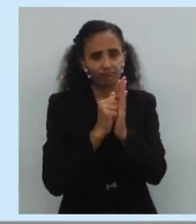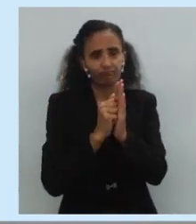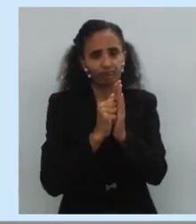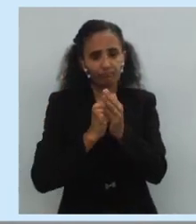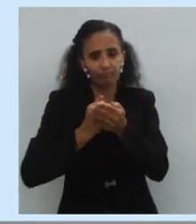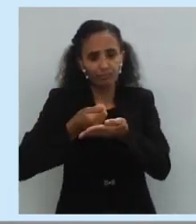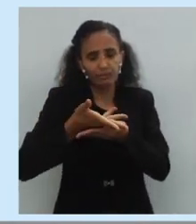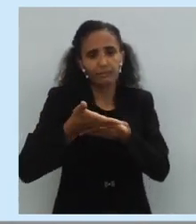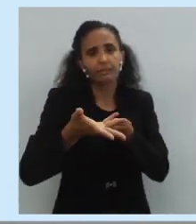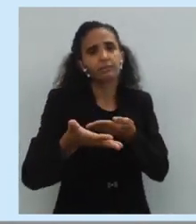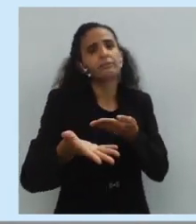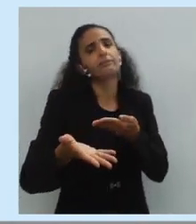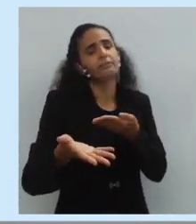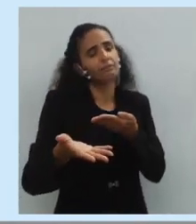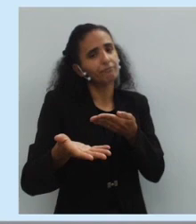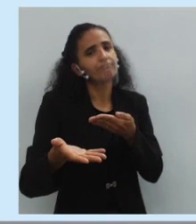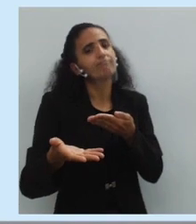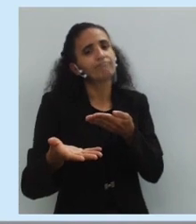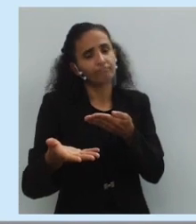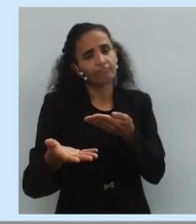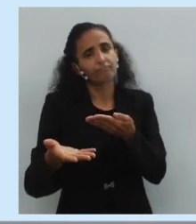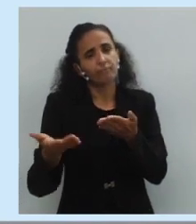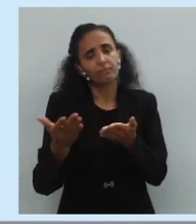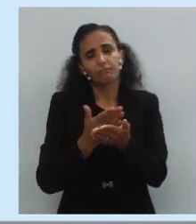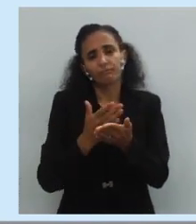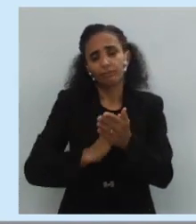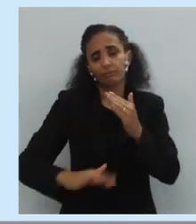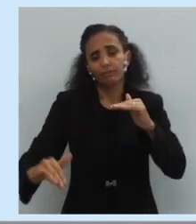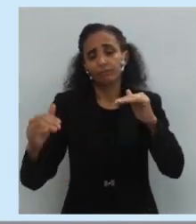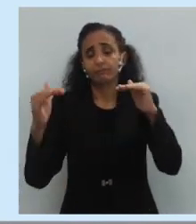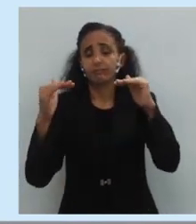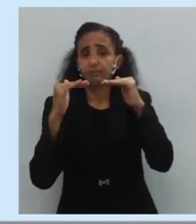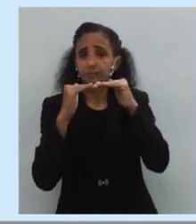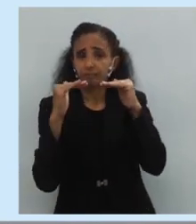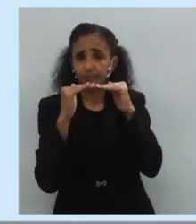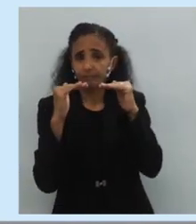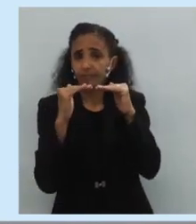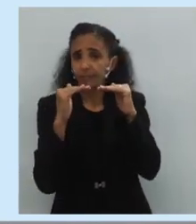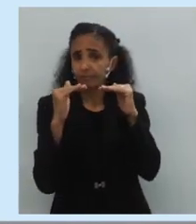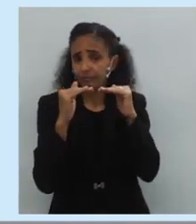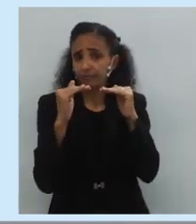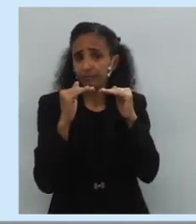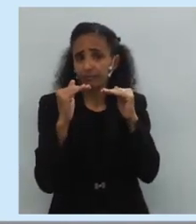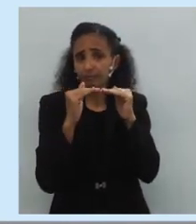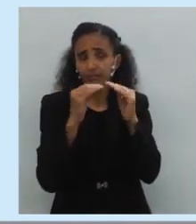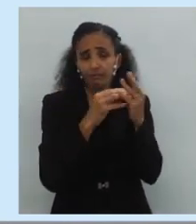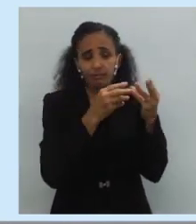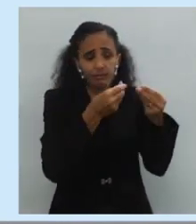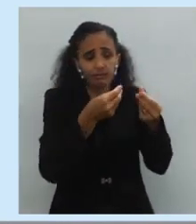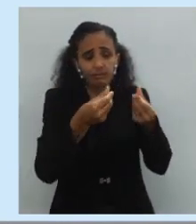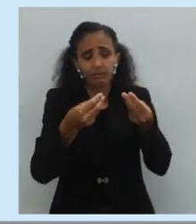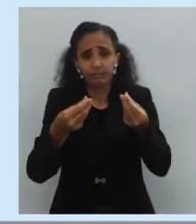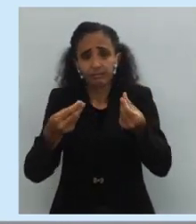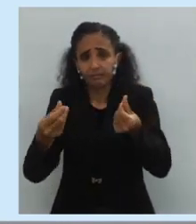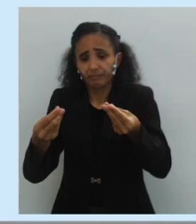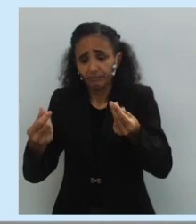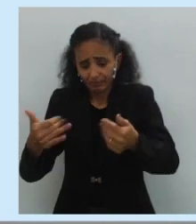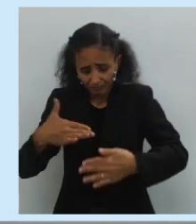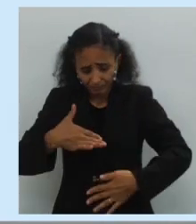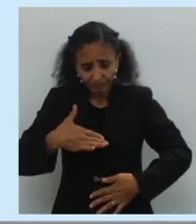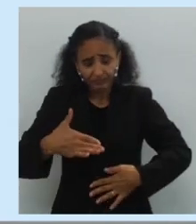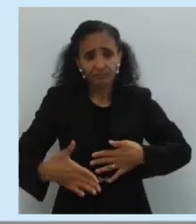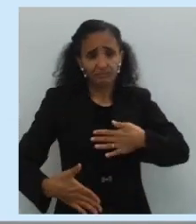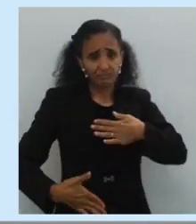AIDS. O HIV ele é transmitido aí através, né, de um contato estreito com um